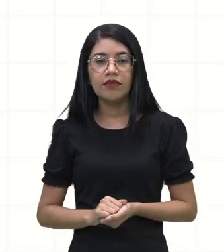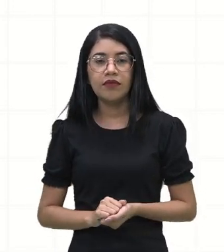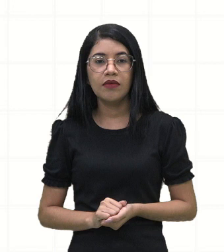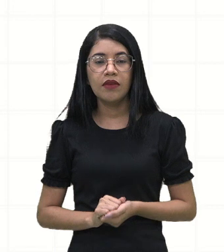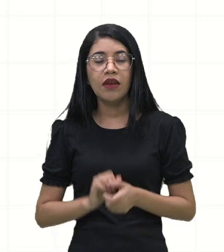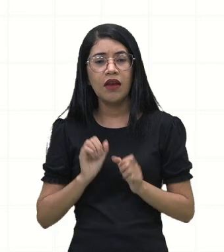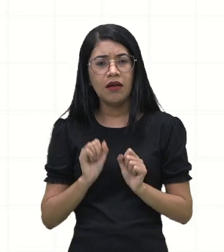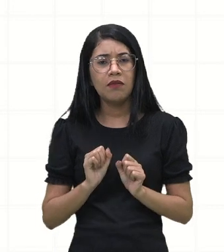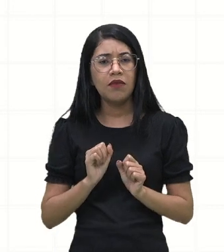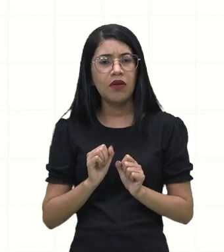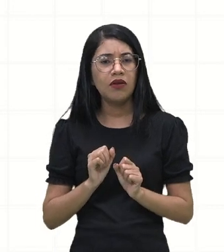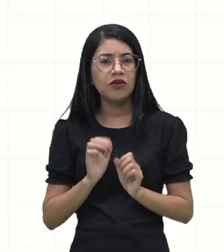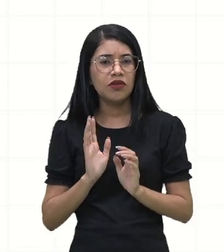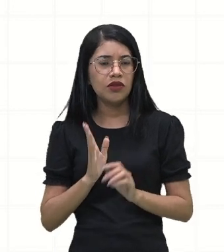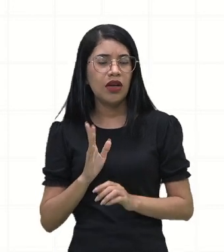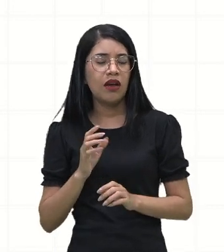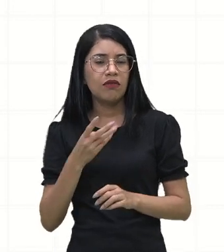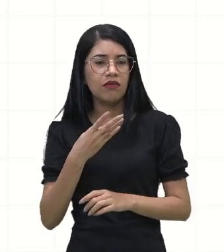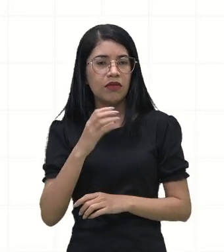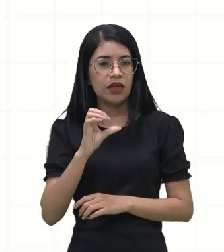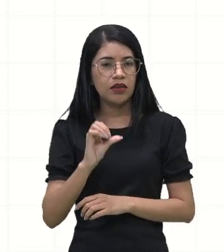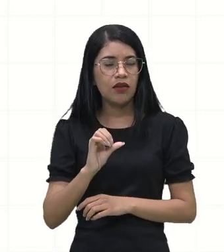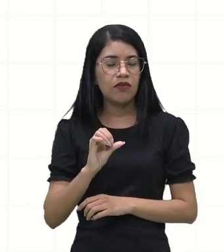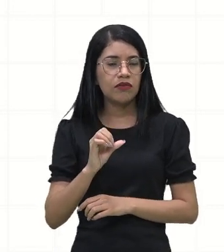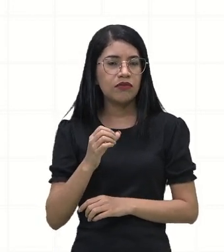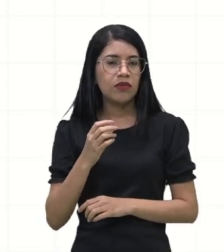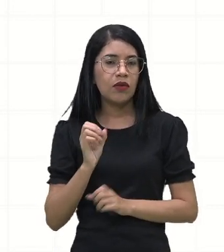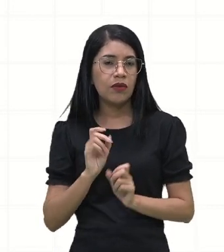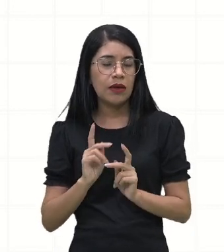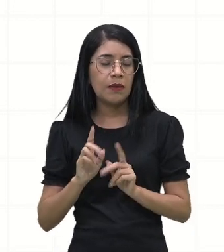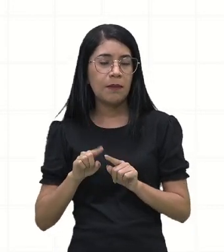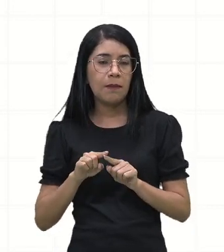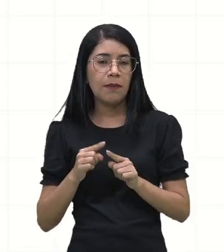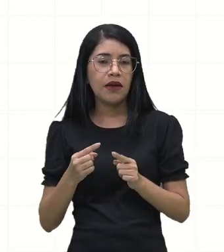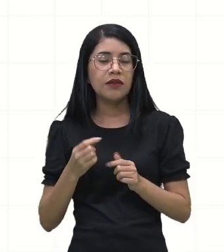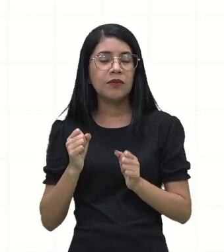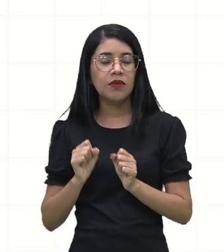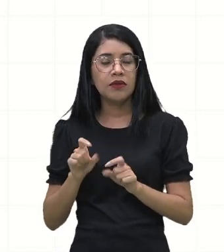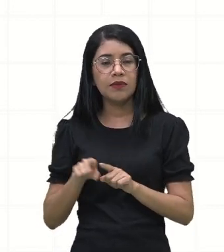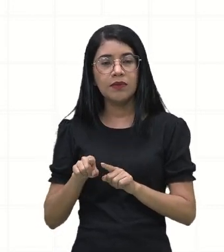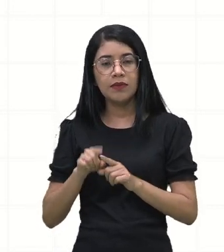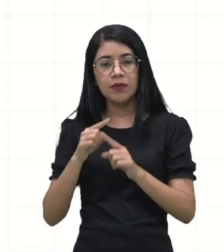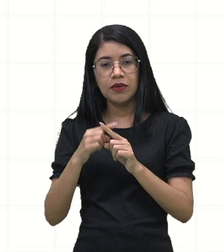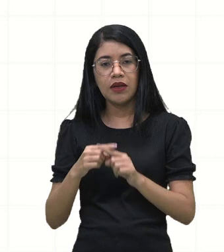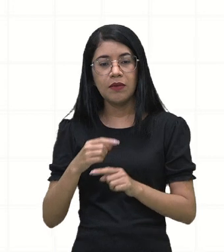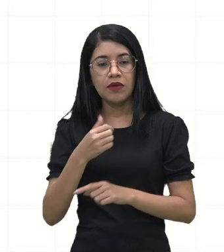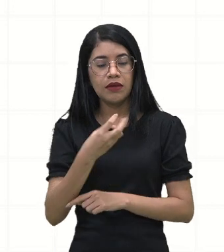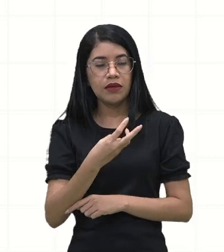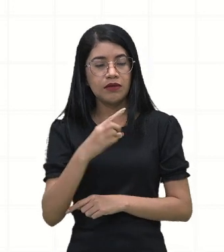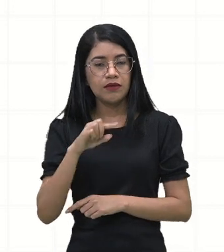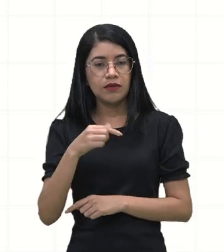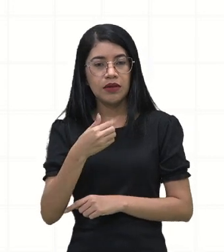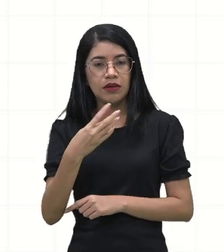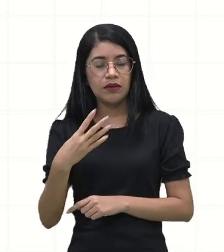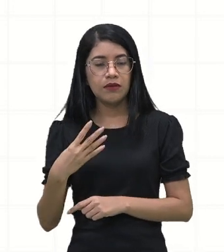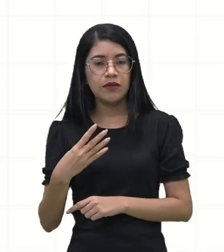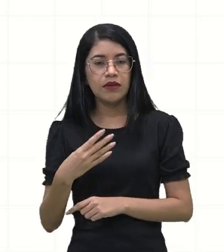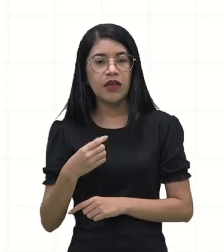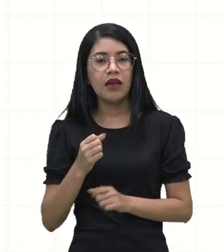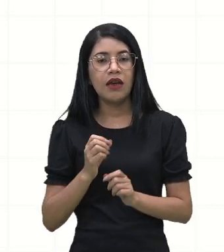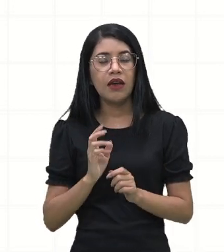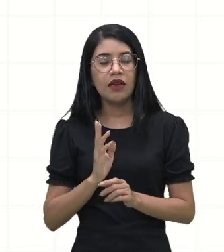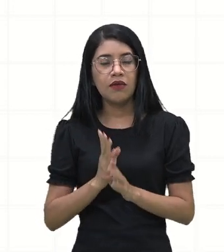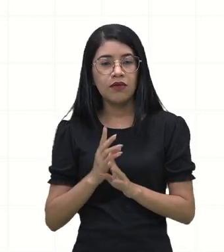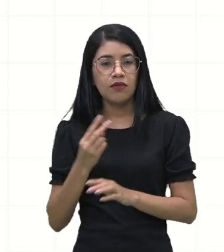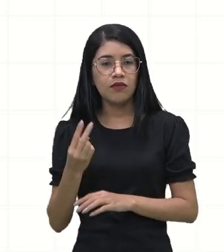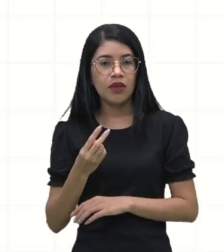nessa resposta 49 π metros quadrados, ou multiplicar por 3,14, ou mais casas decimais. E aí,